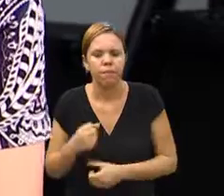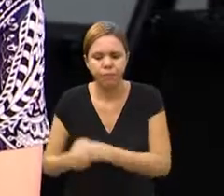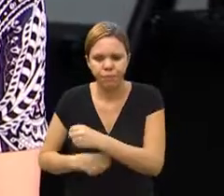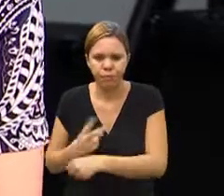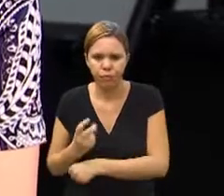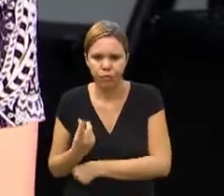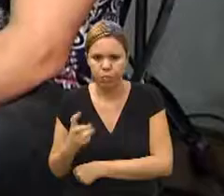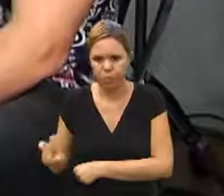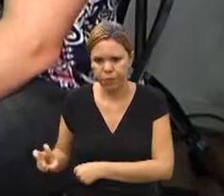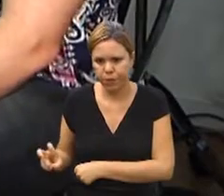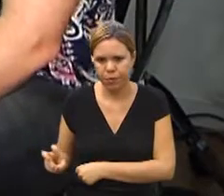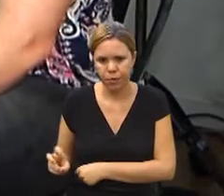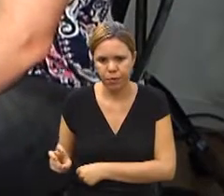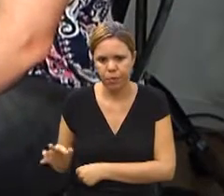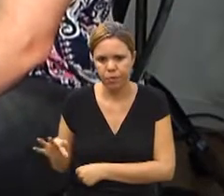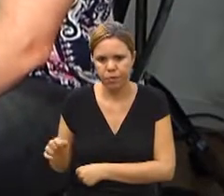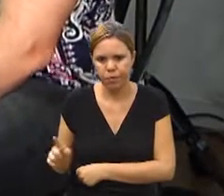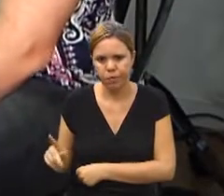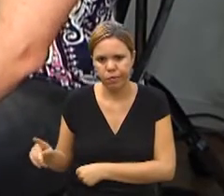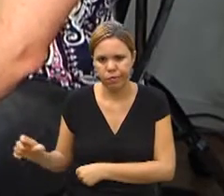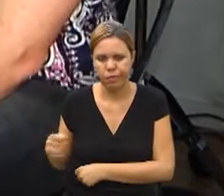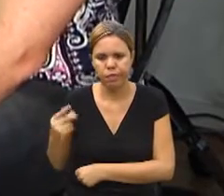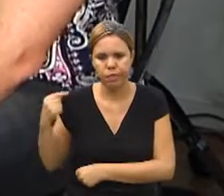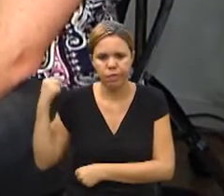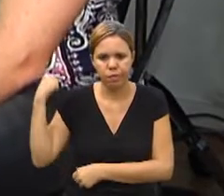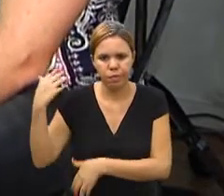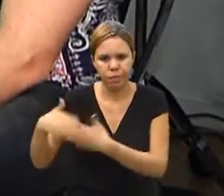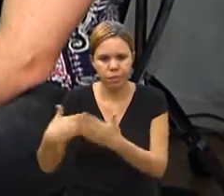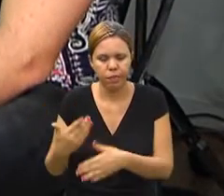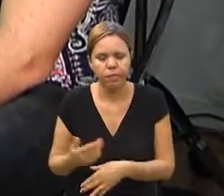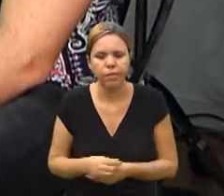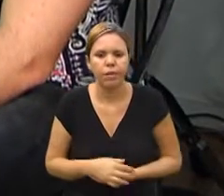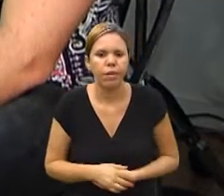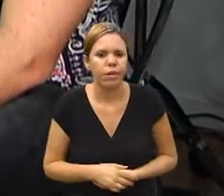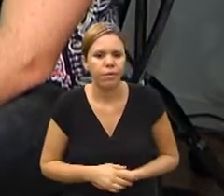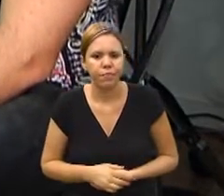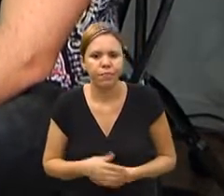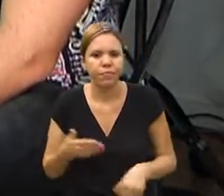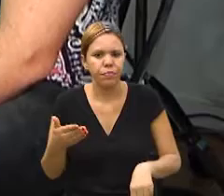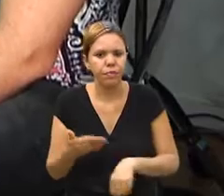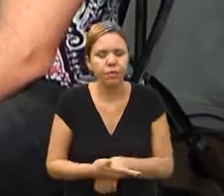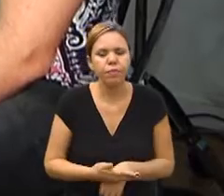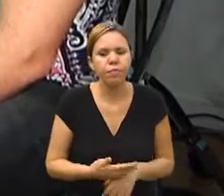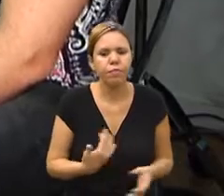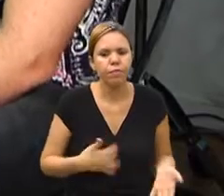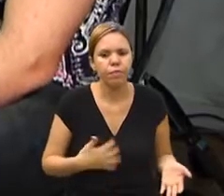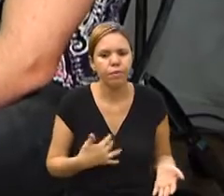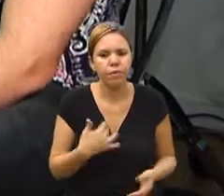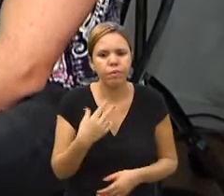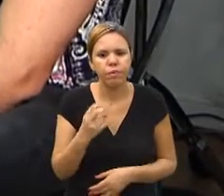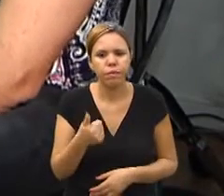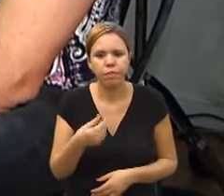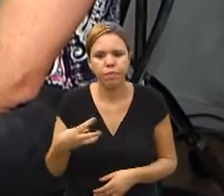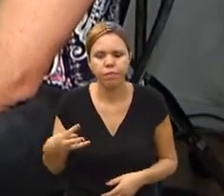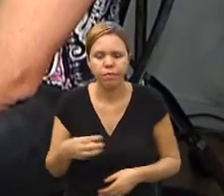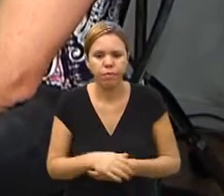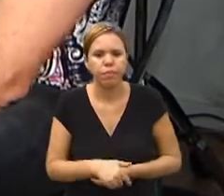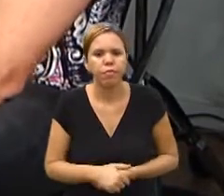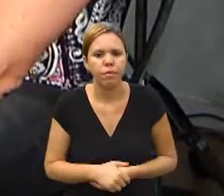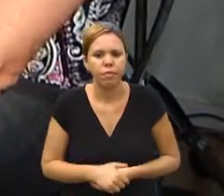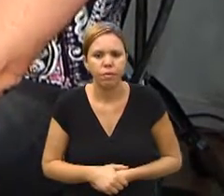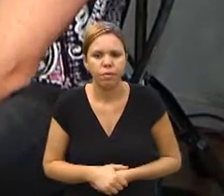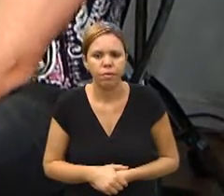2015. O Filipão é mais antigo, a história com ele do que 2015, ele entrou para a banda em 2013, né?